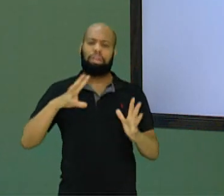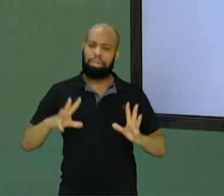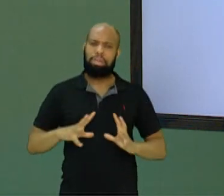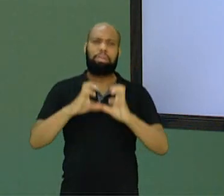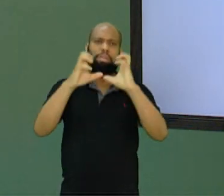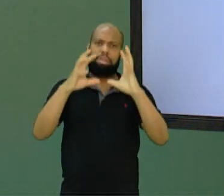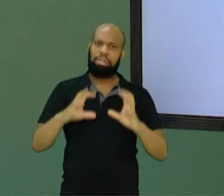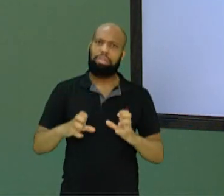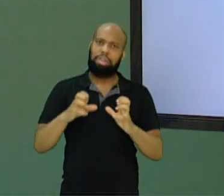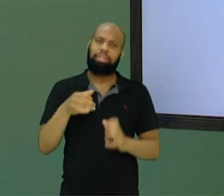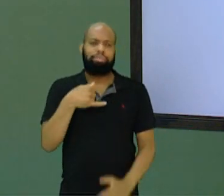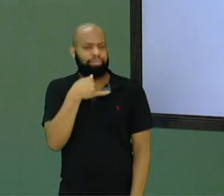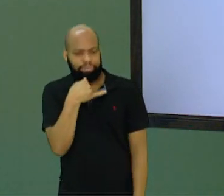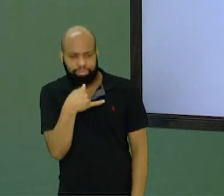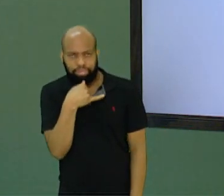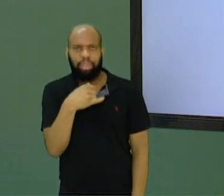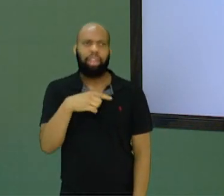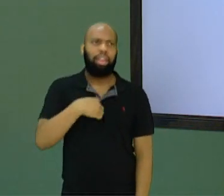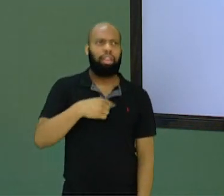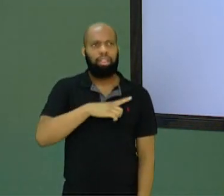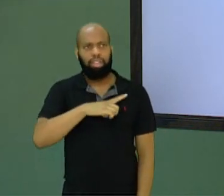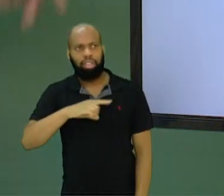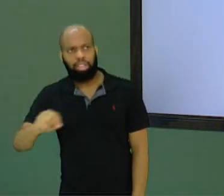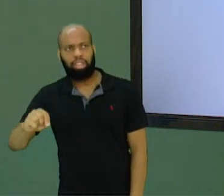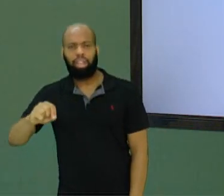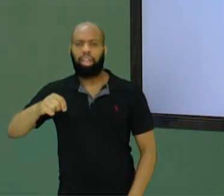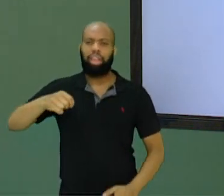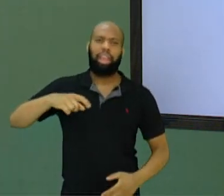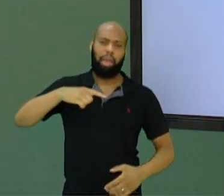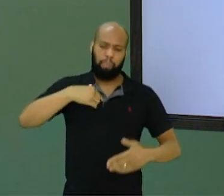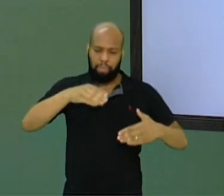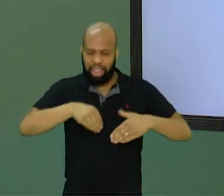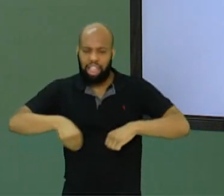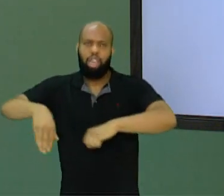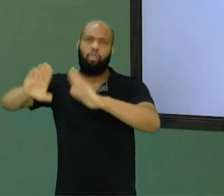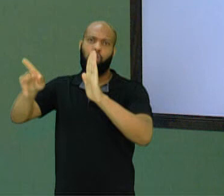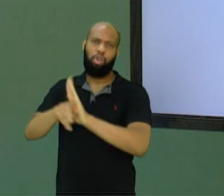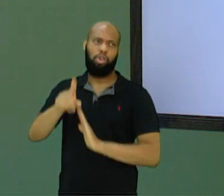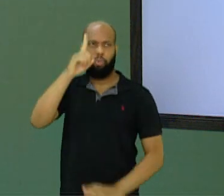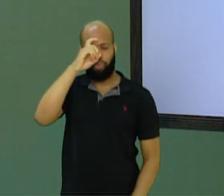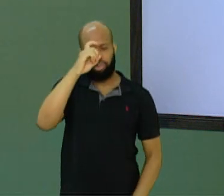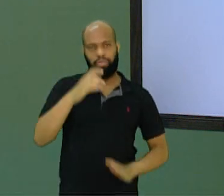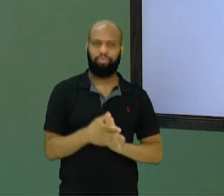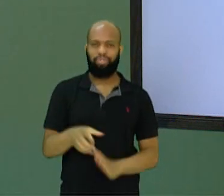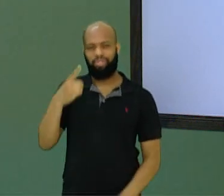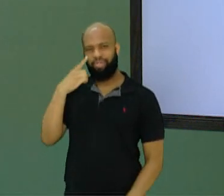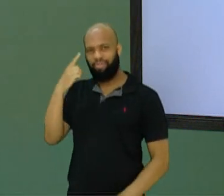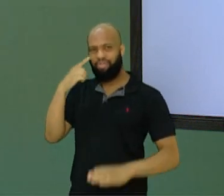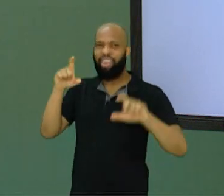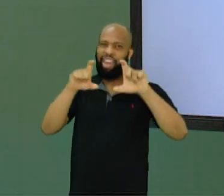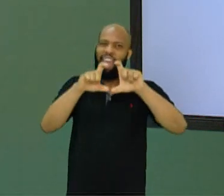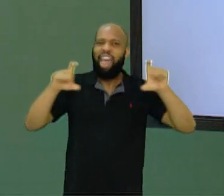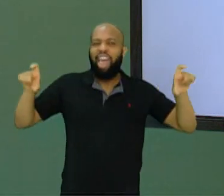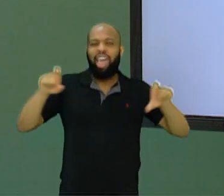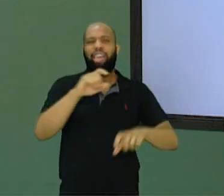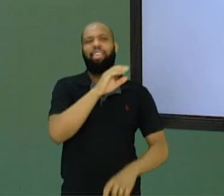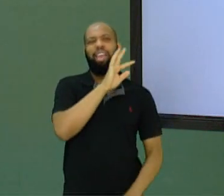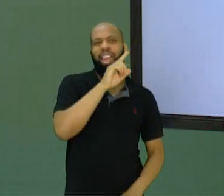inevitavelmente ou infelizmente saí carregado para o hospital. Fui ontem no clube,